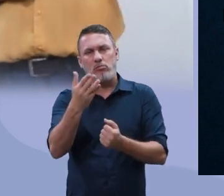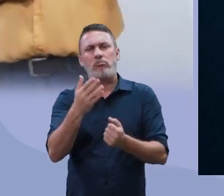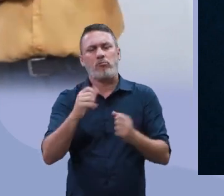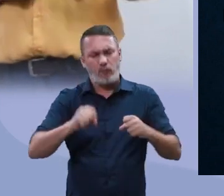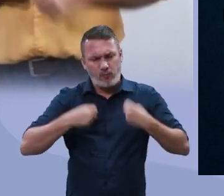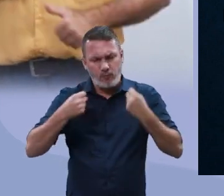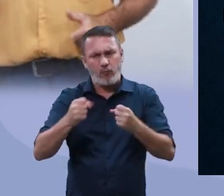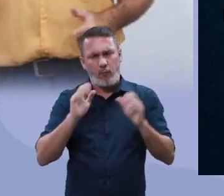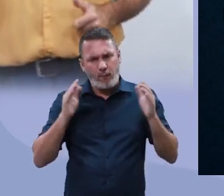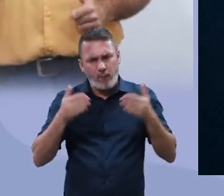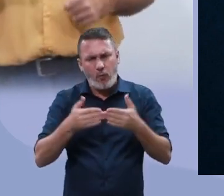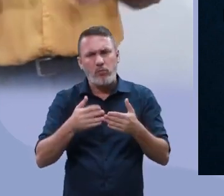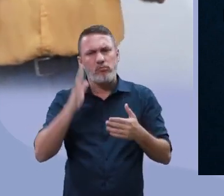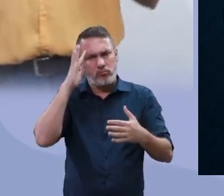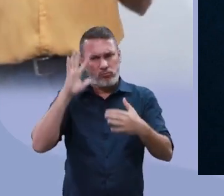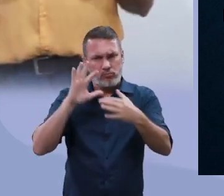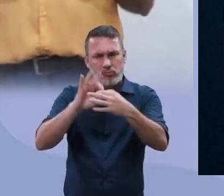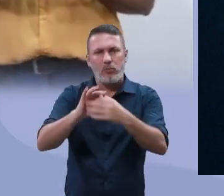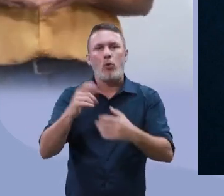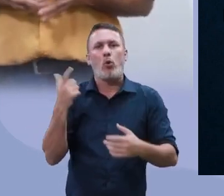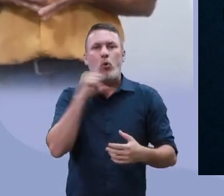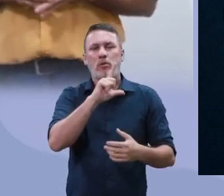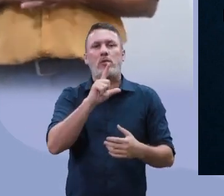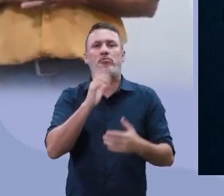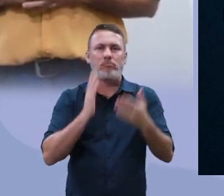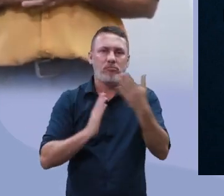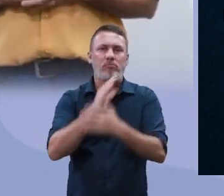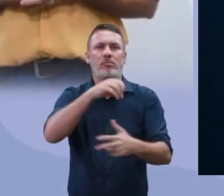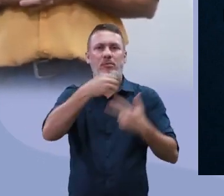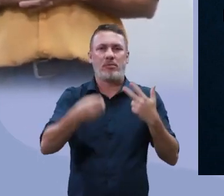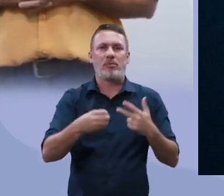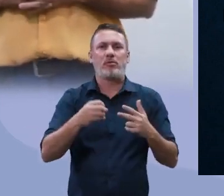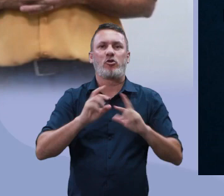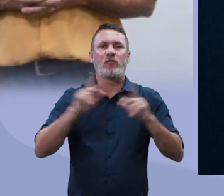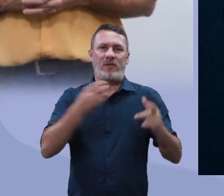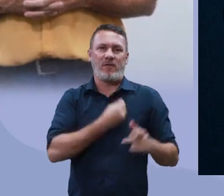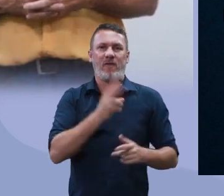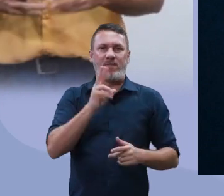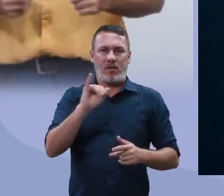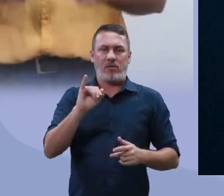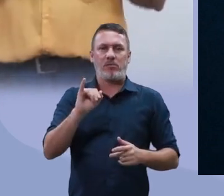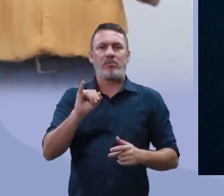vocês, né? Determinação, foco, com certeza isso vai ser o grande diferencial na vida de